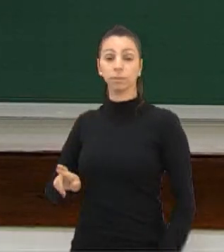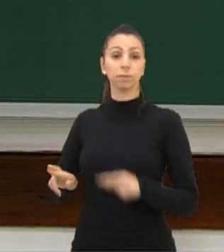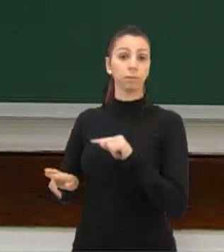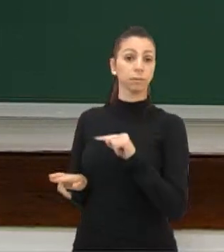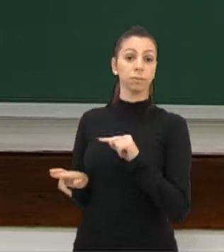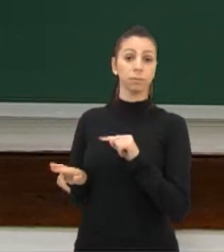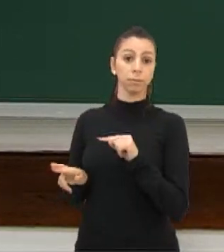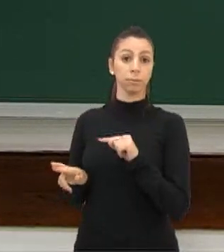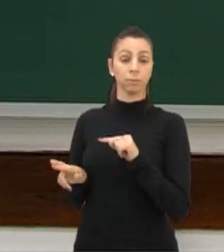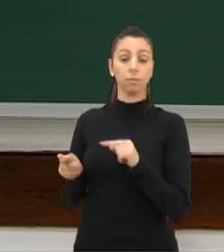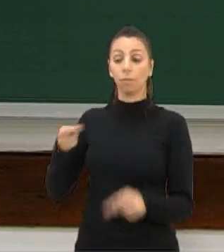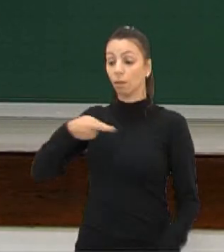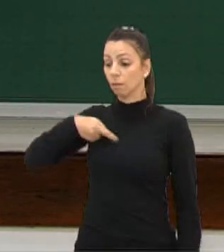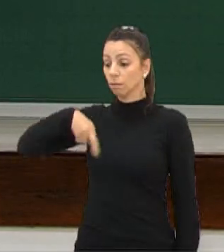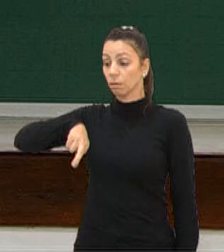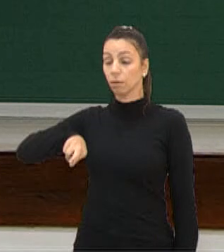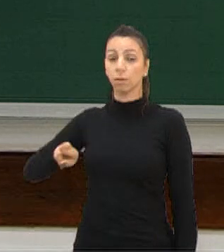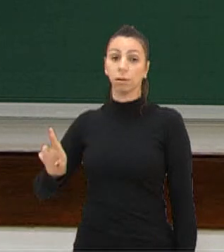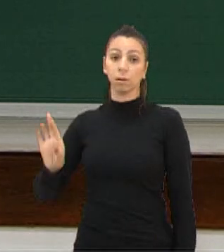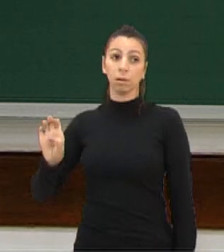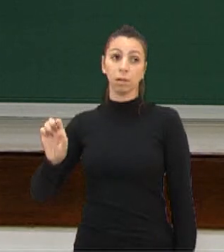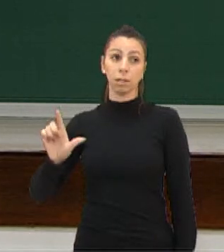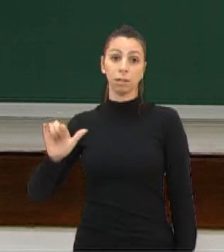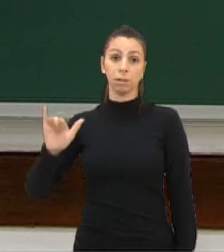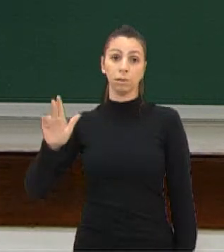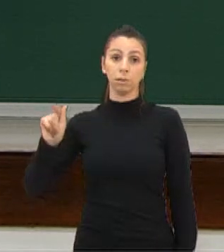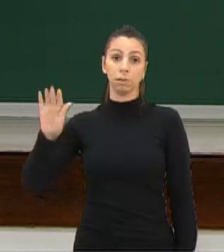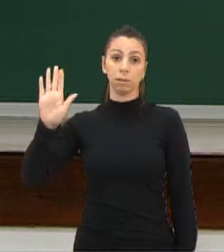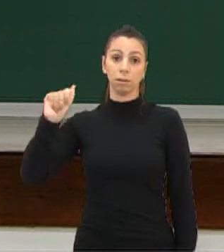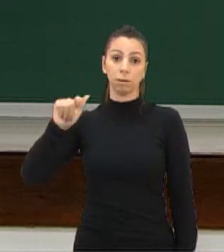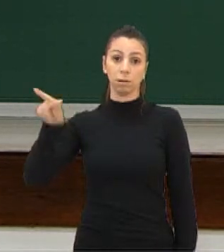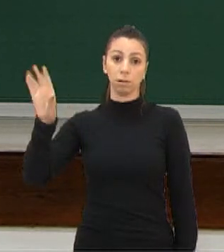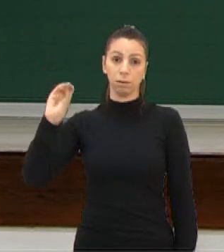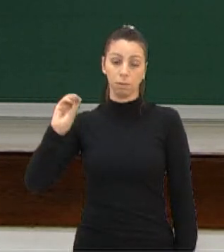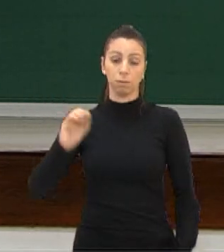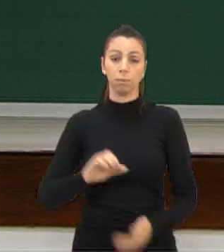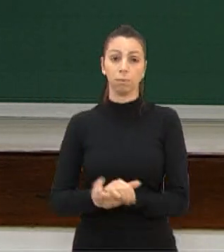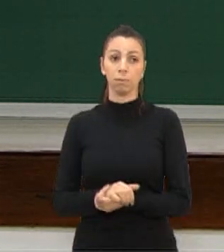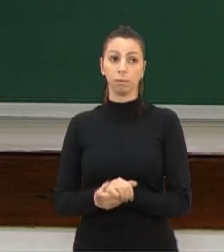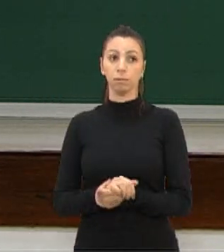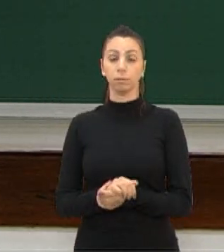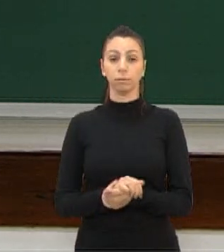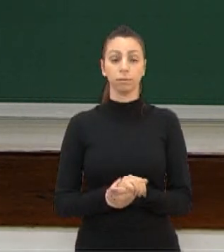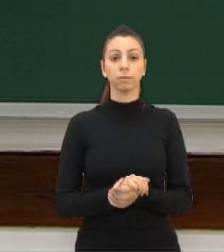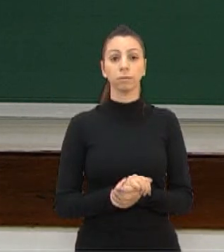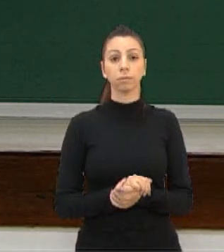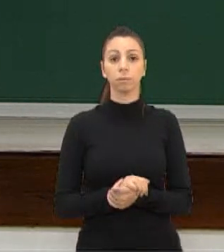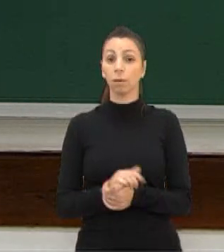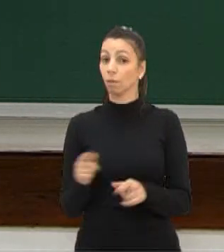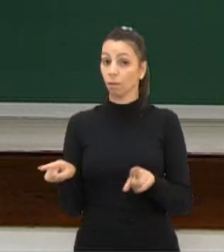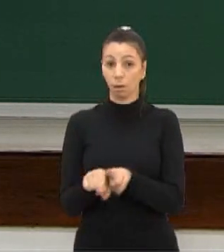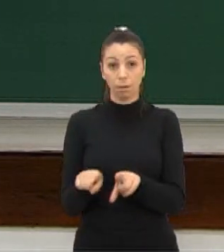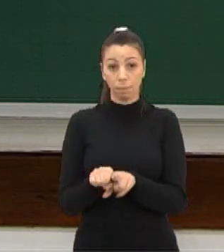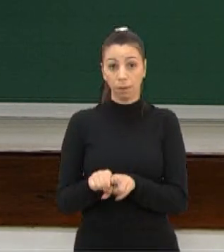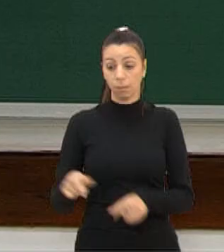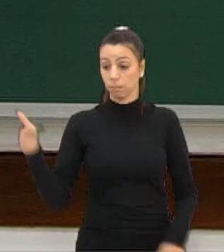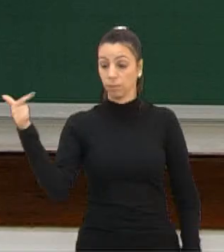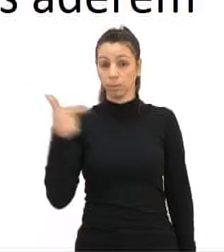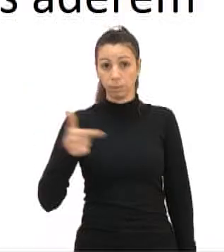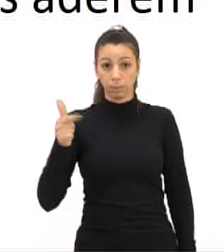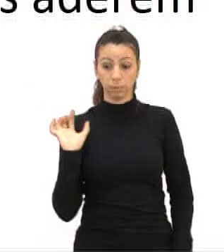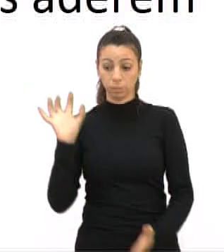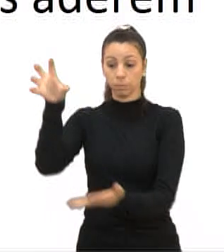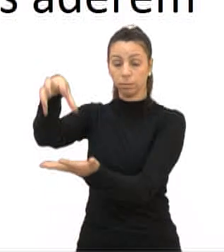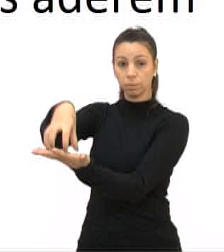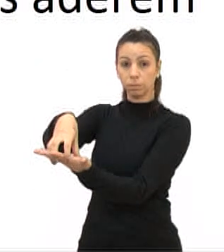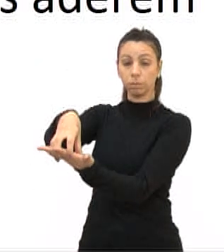instituição fundamental, extremamente importante. Instituição de socialização secundária também, como todas as outras, né? A